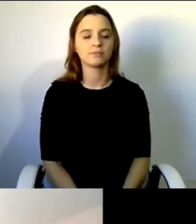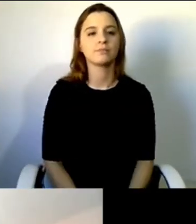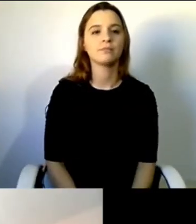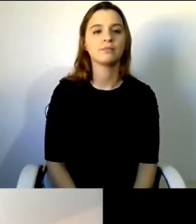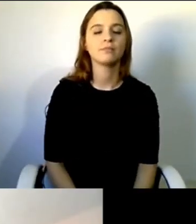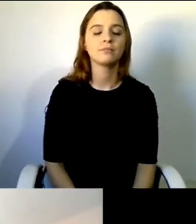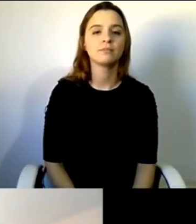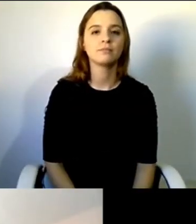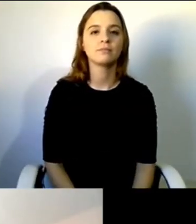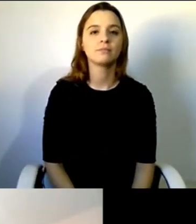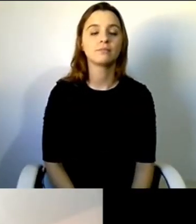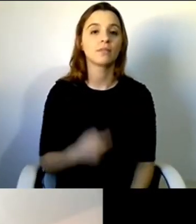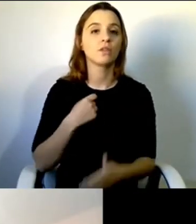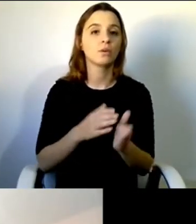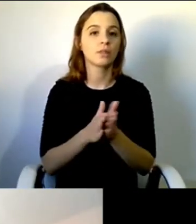Eu aproveito